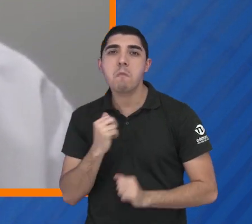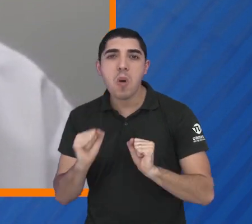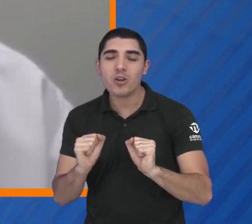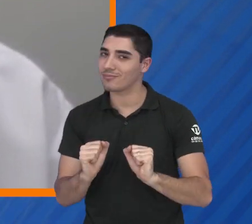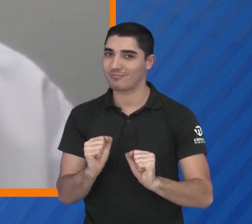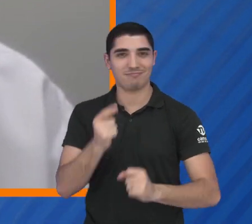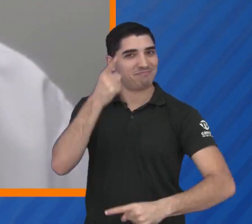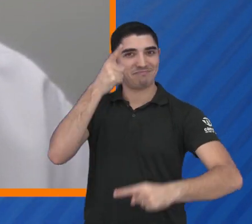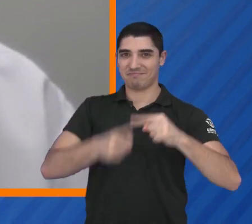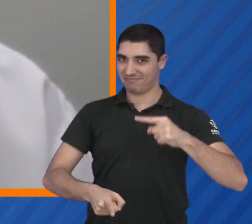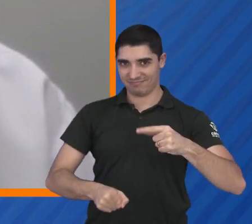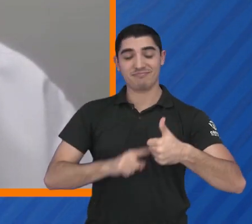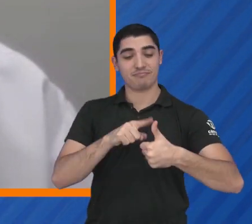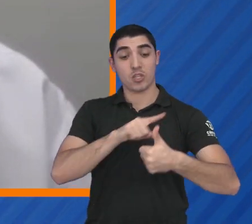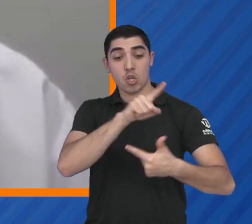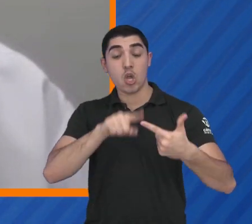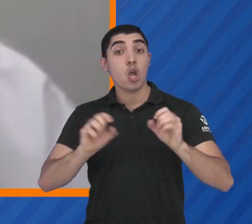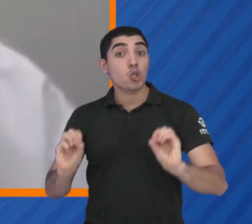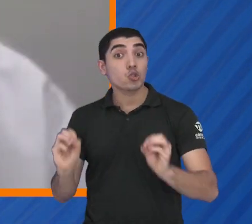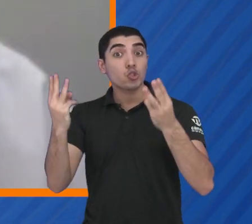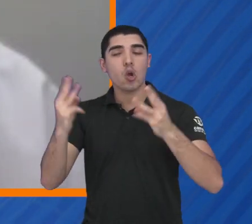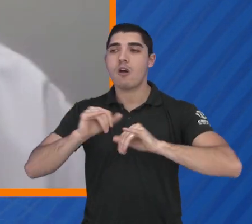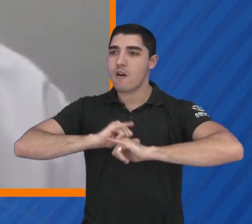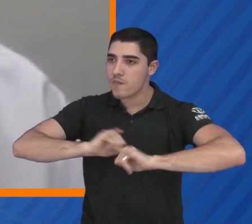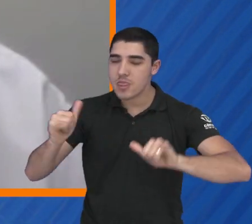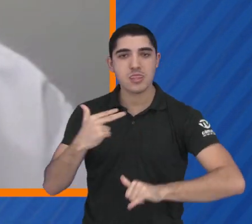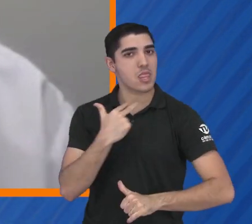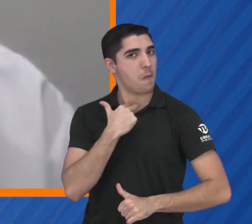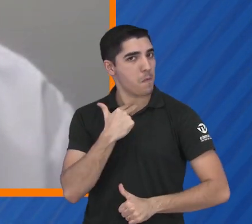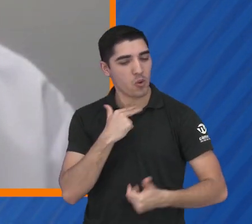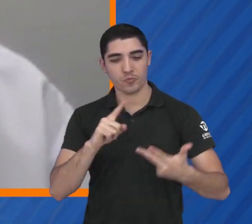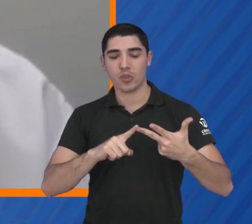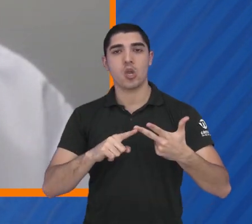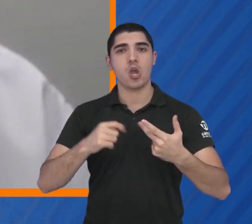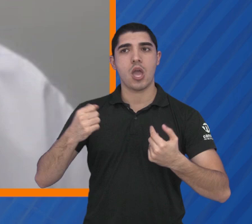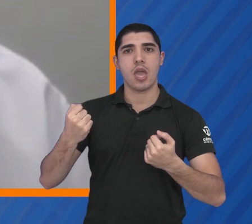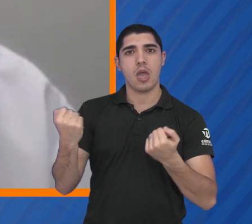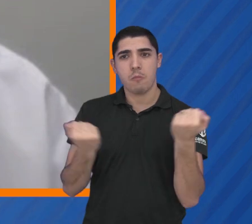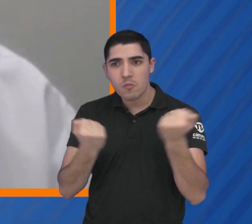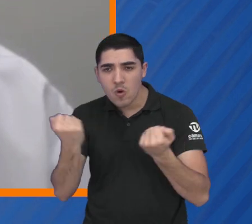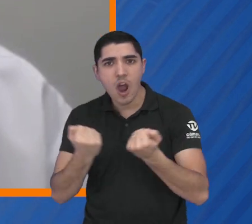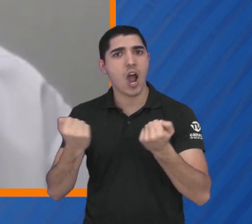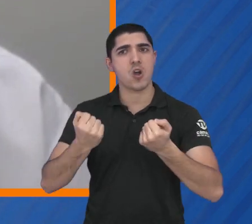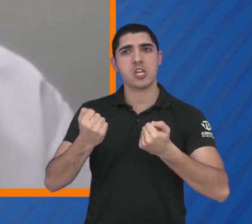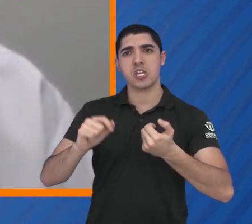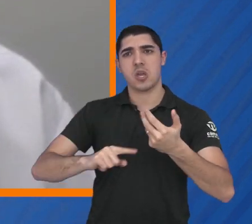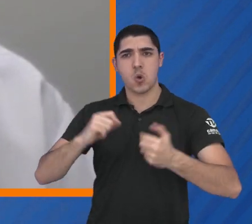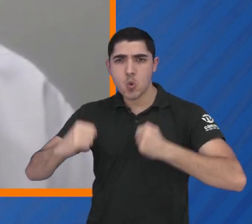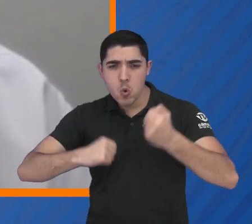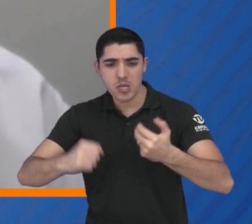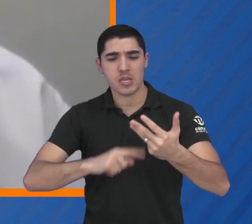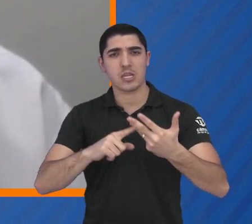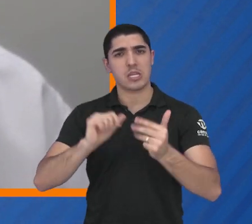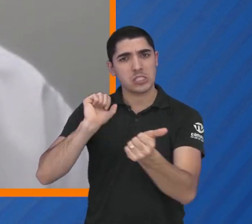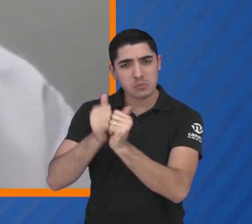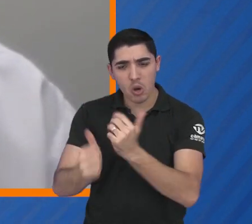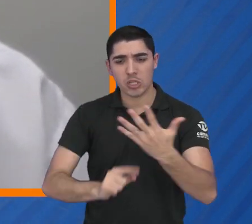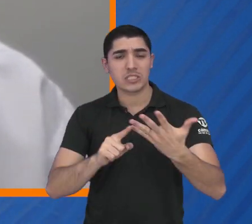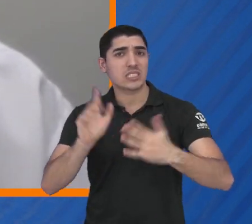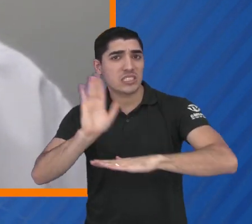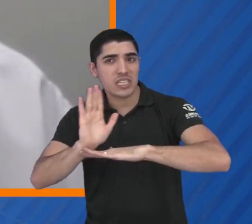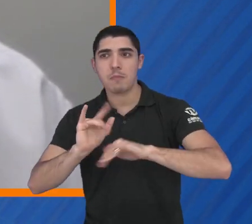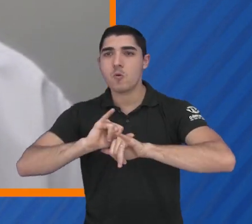Por exemplo, proibir propaganda em shows, em corridas, em atividades esportivas, em cinemas,